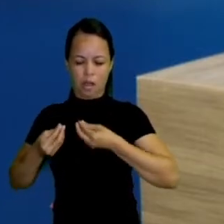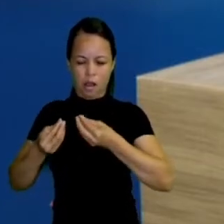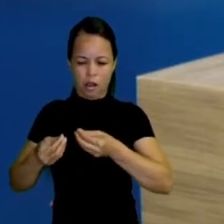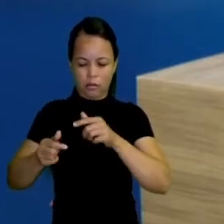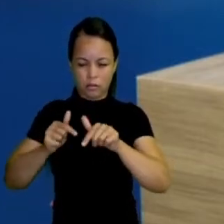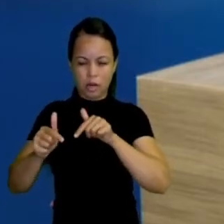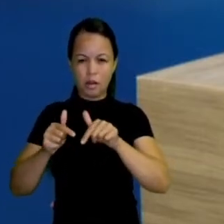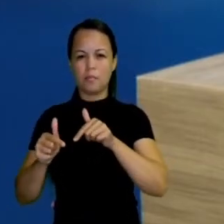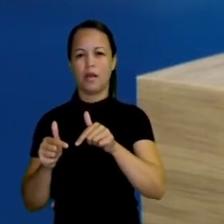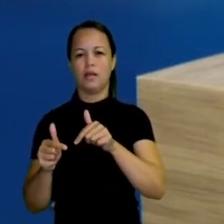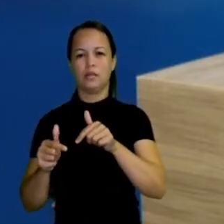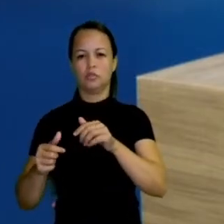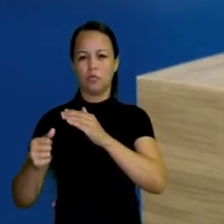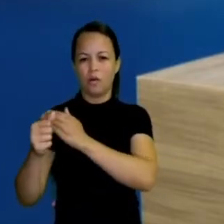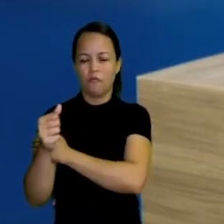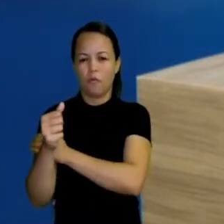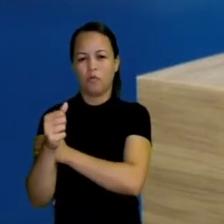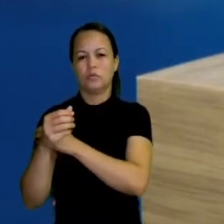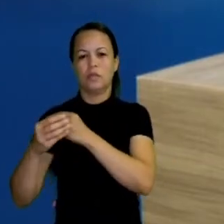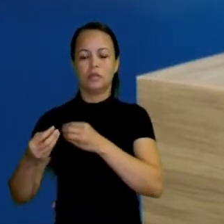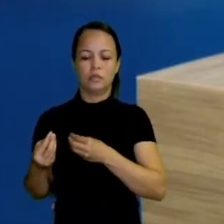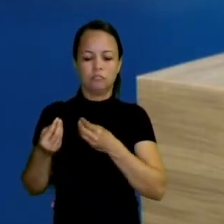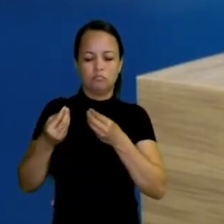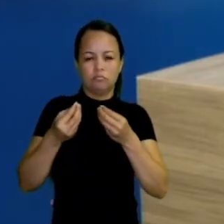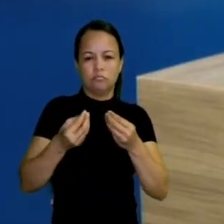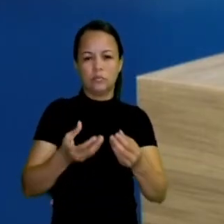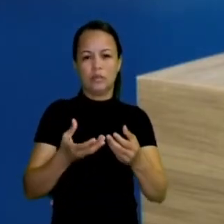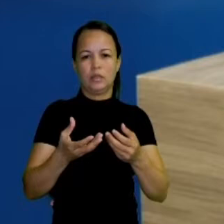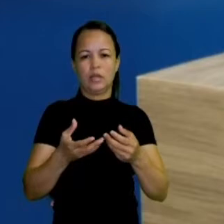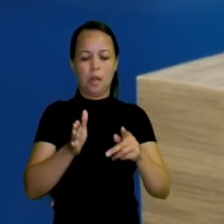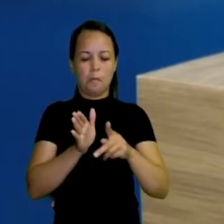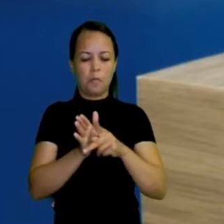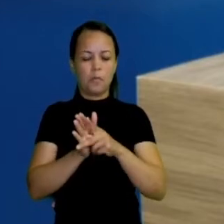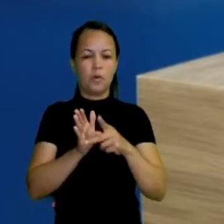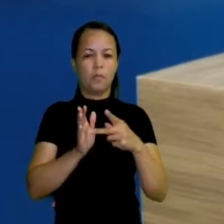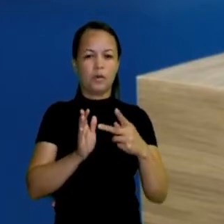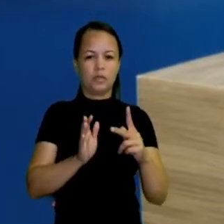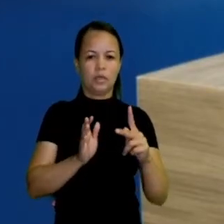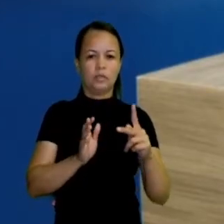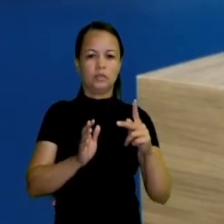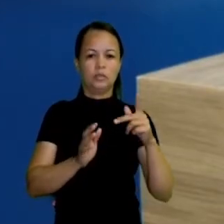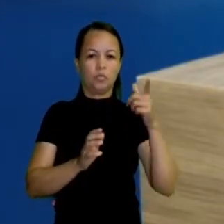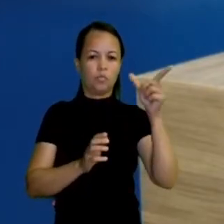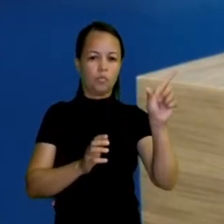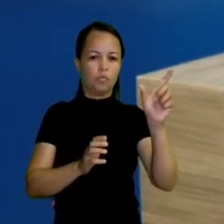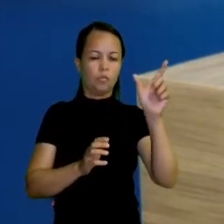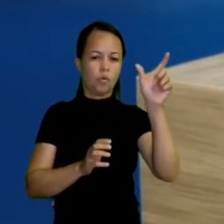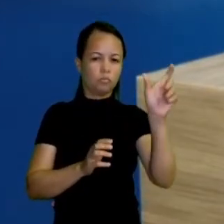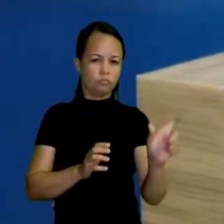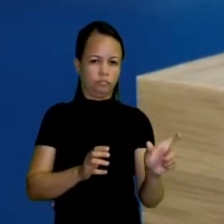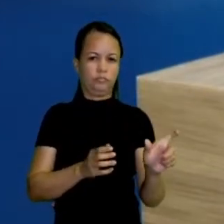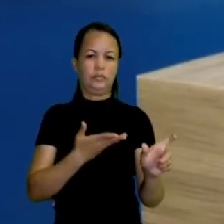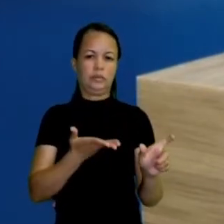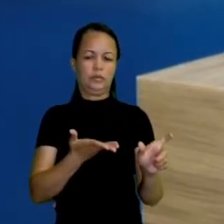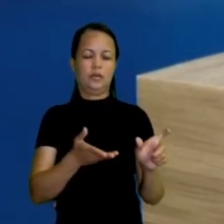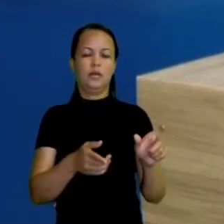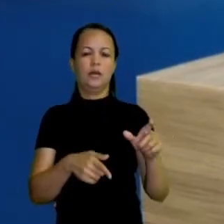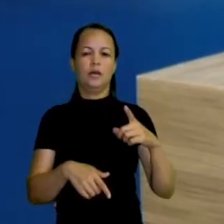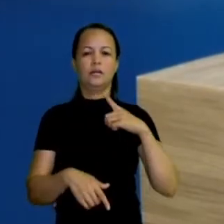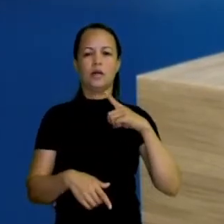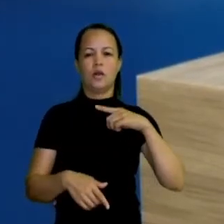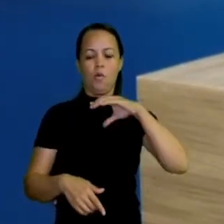sua mão de obra e você é propriedade do outro. Então, Portugal tinha muito